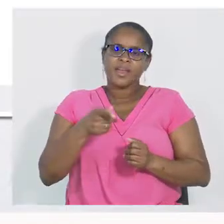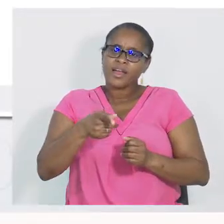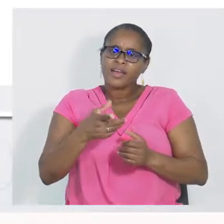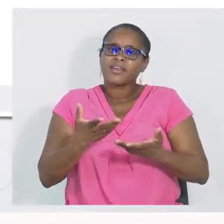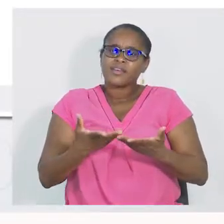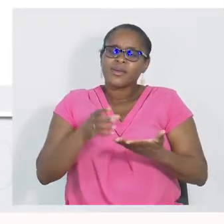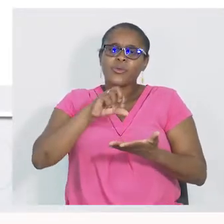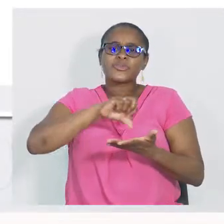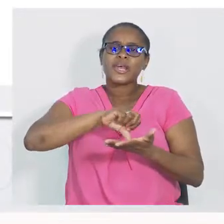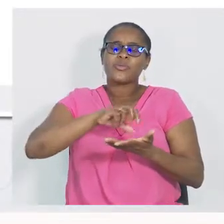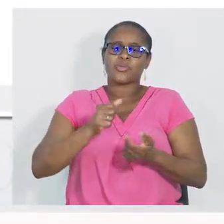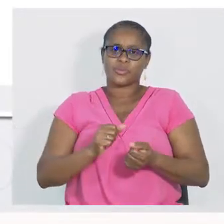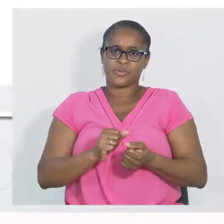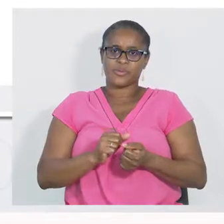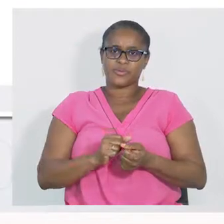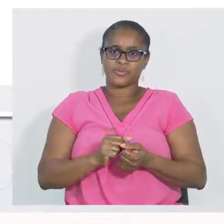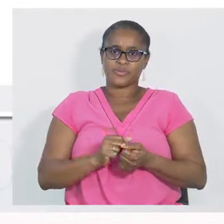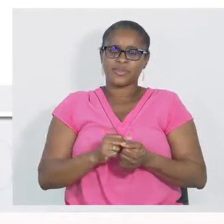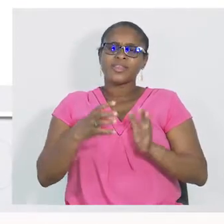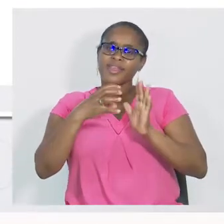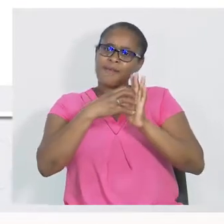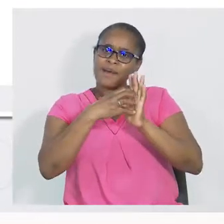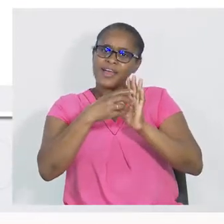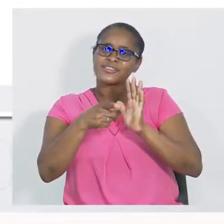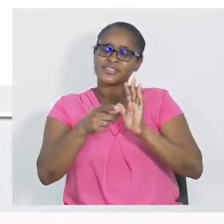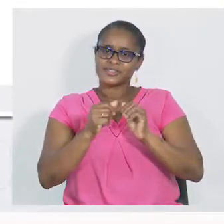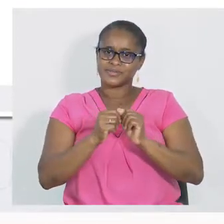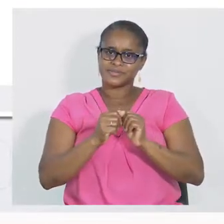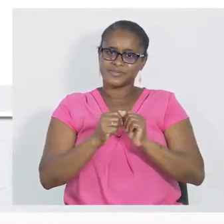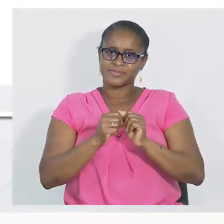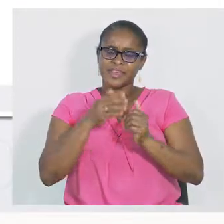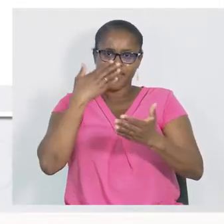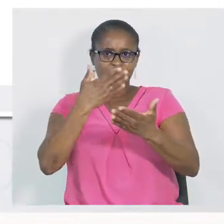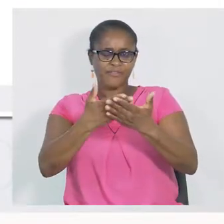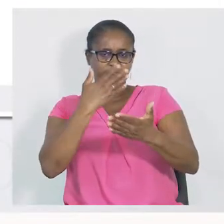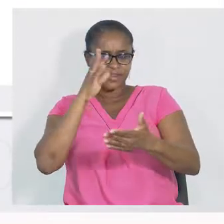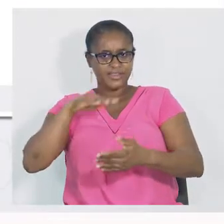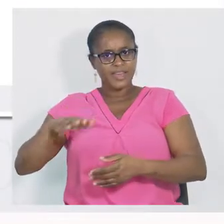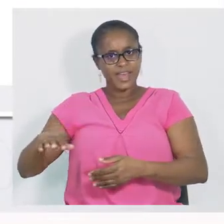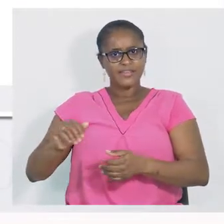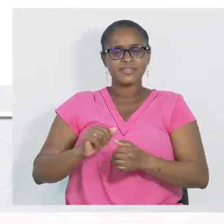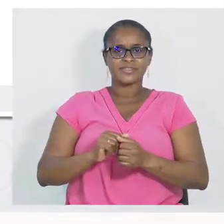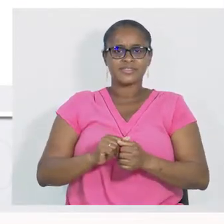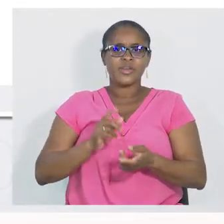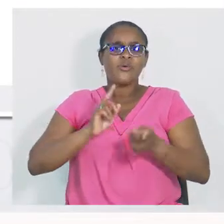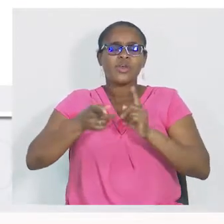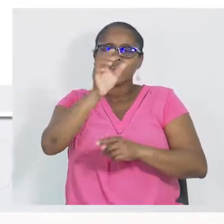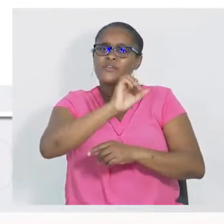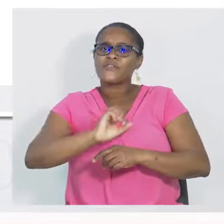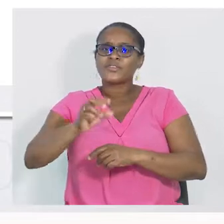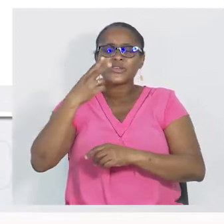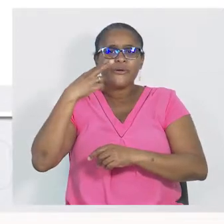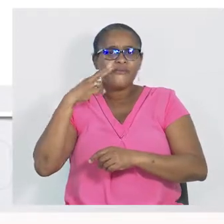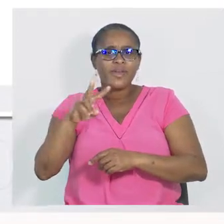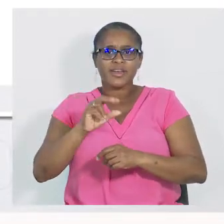Já viram? Uma imagem muito colorida, interessante, cheia de